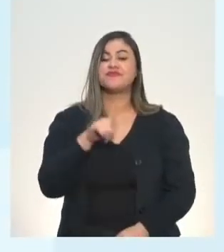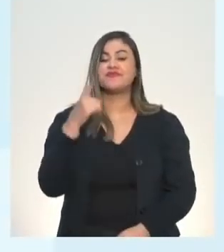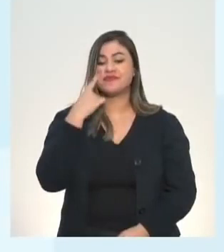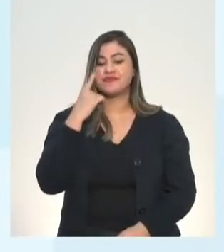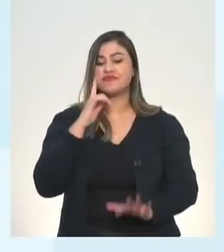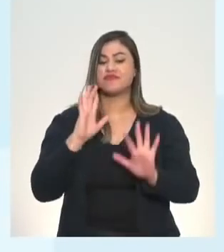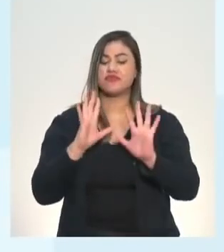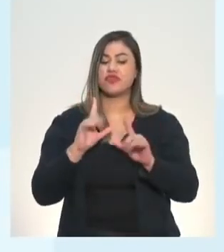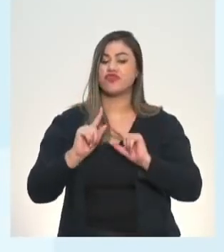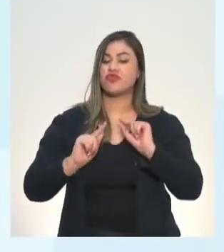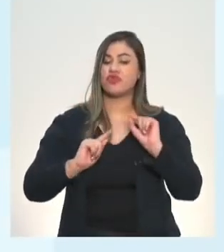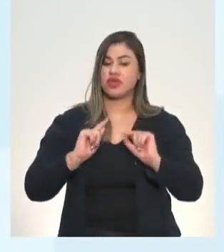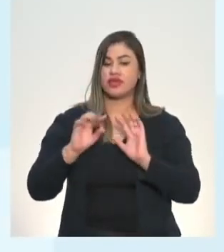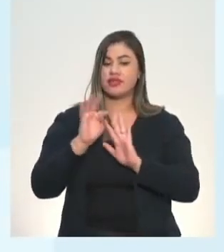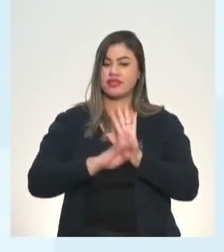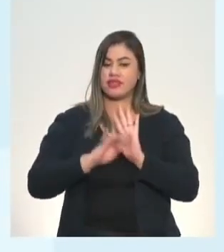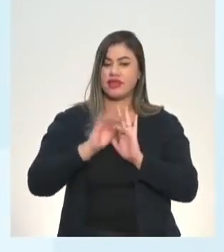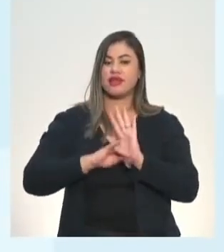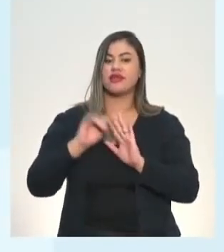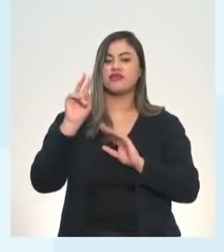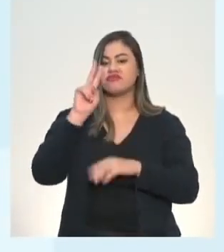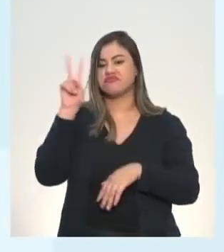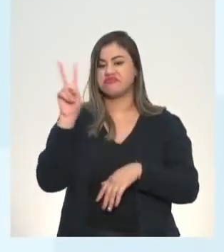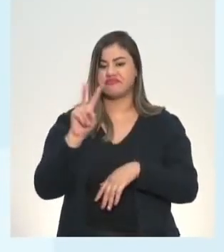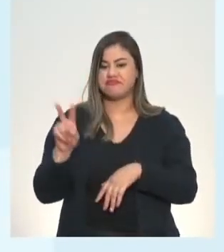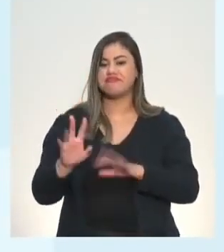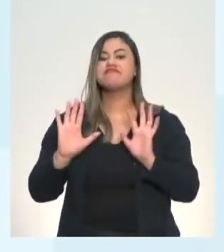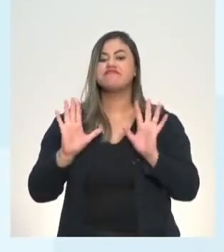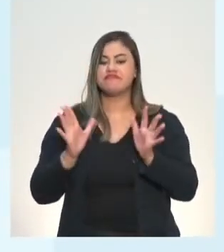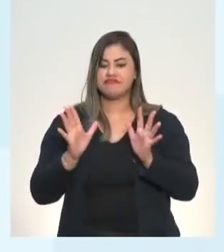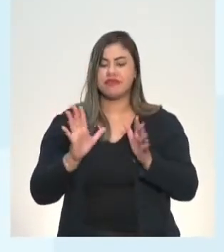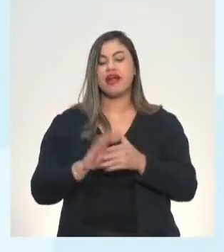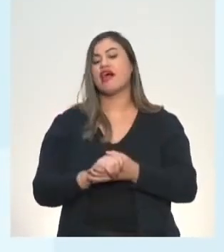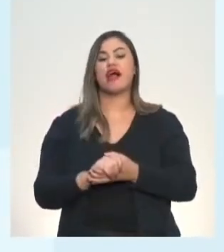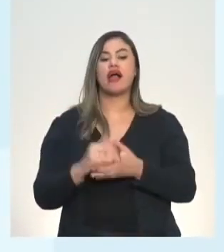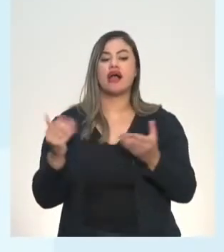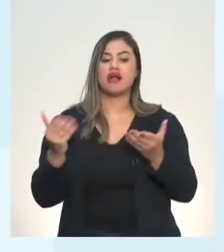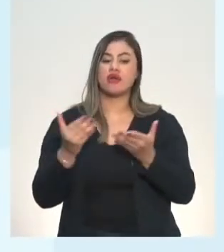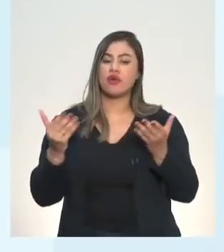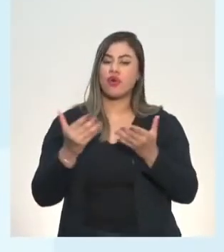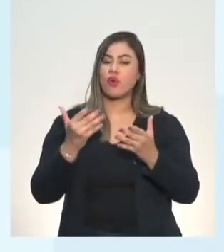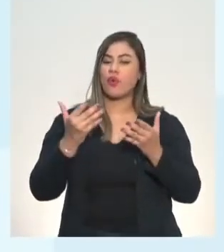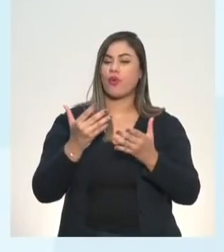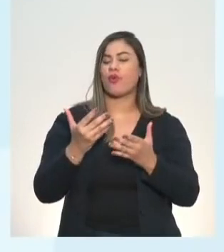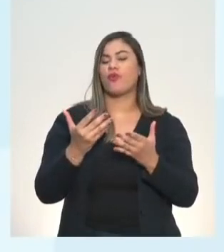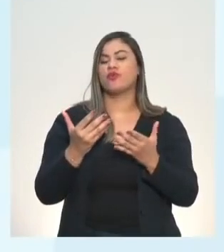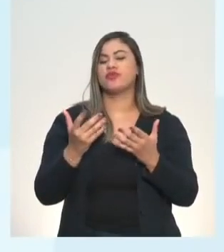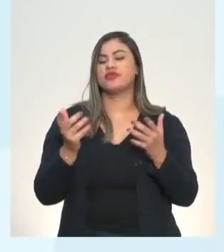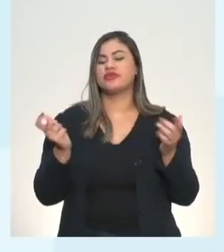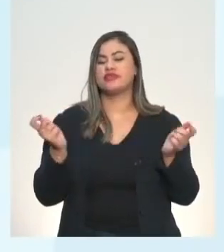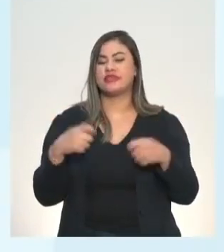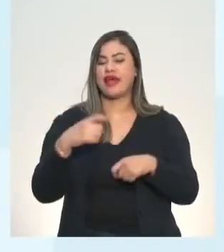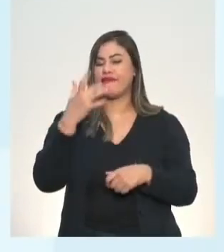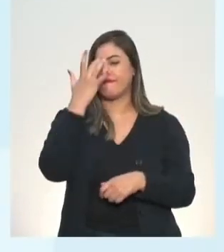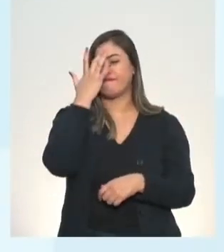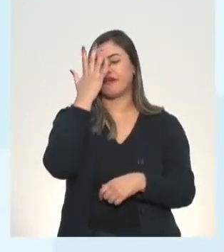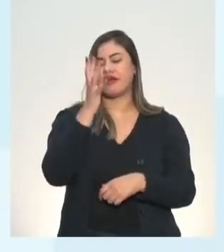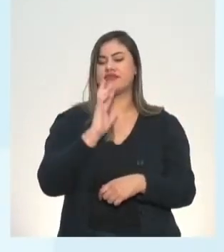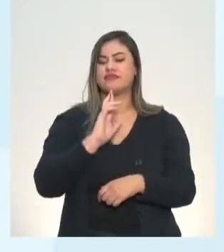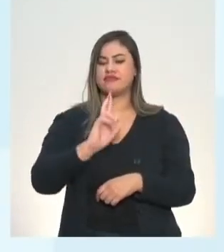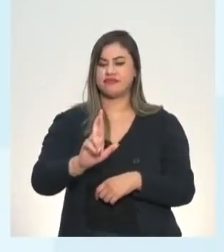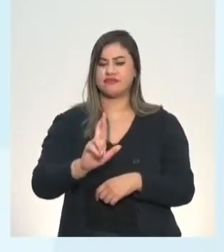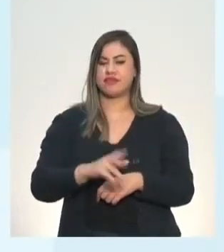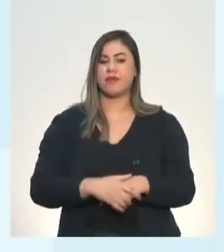lá em cima o texto, né? A gente já usou alguma coisinha do texto. Agora tá mais fácil ainda de